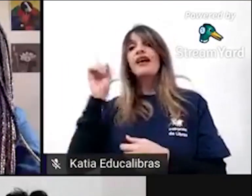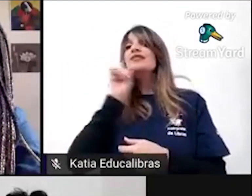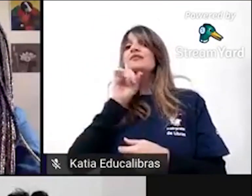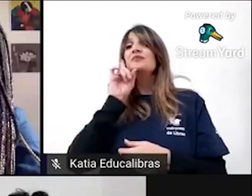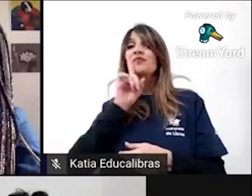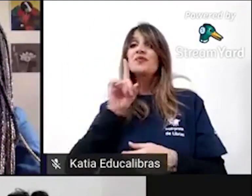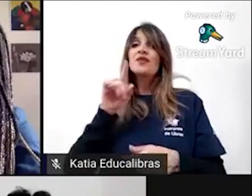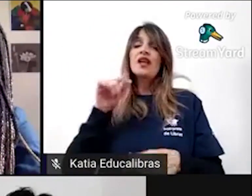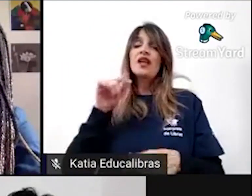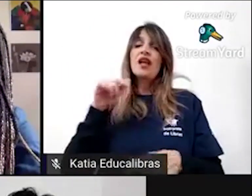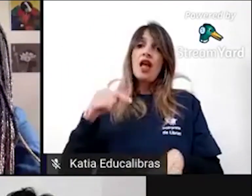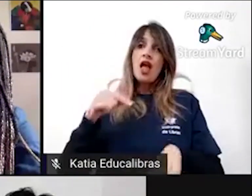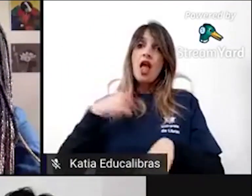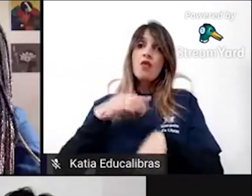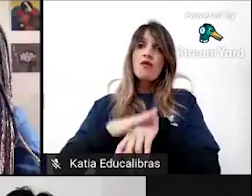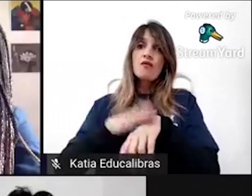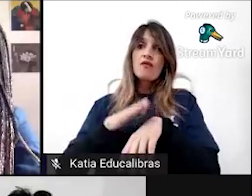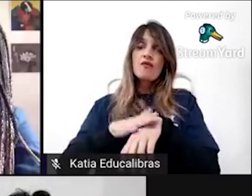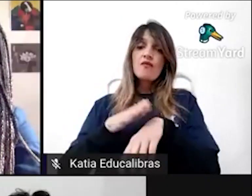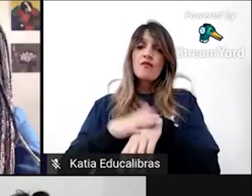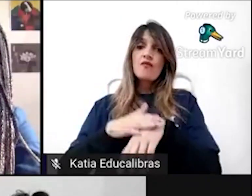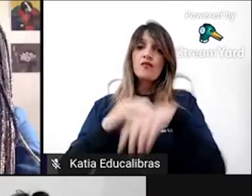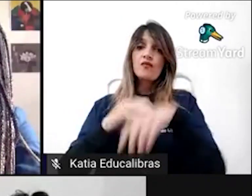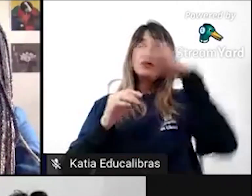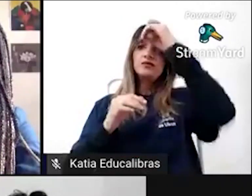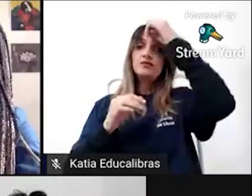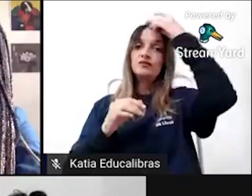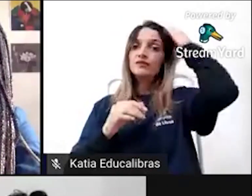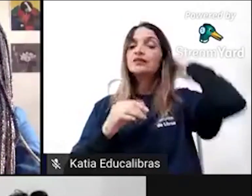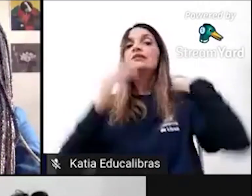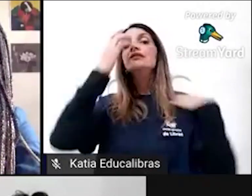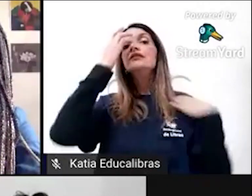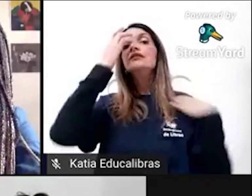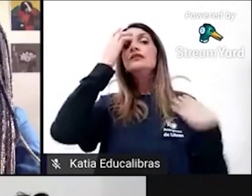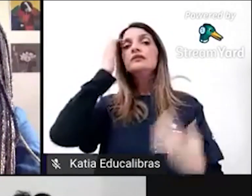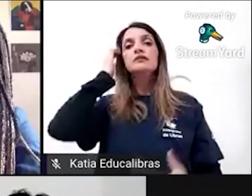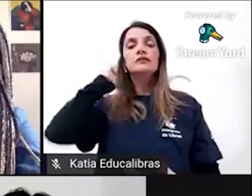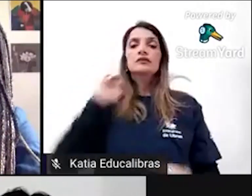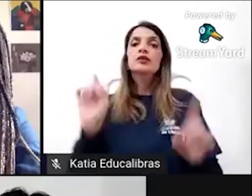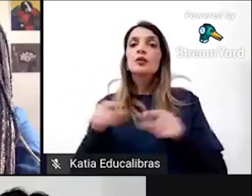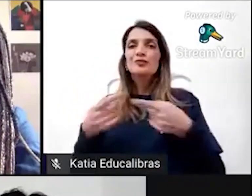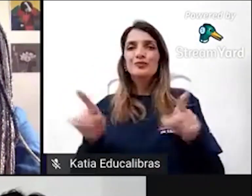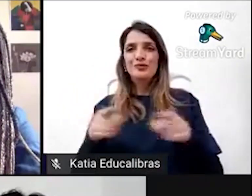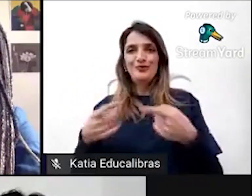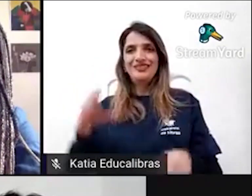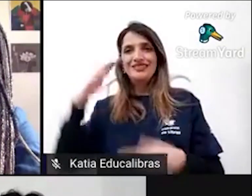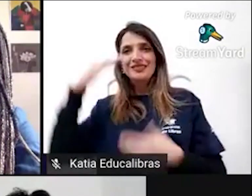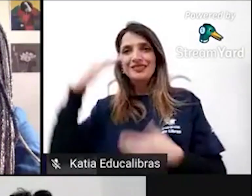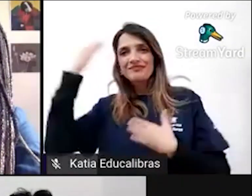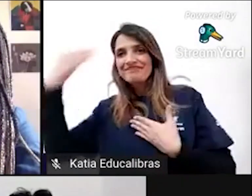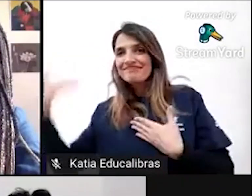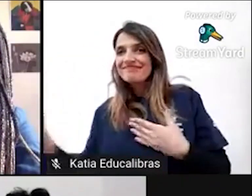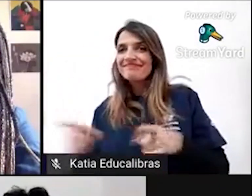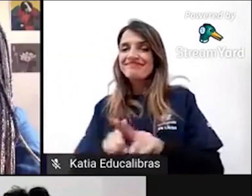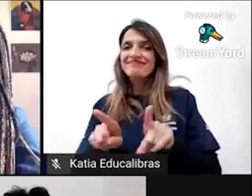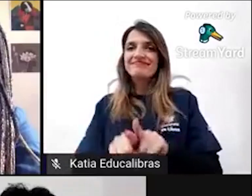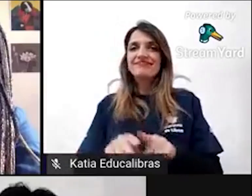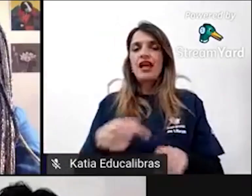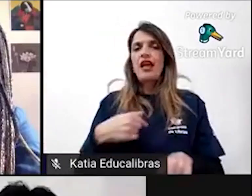lá norte-americano, eu vou fazer também a partir de